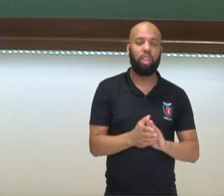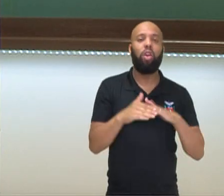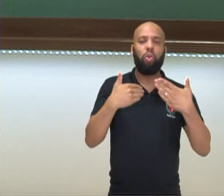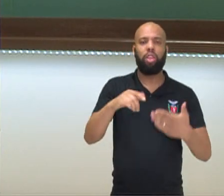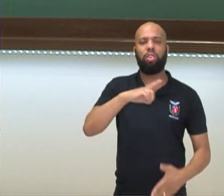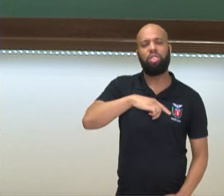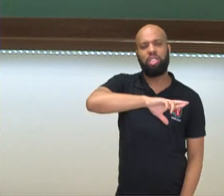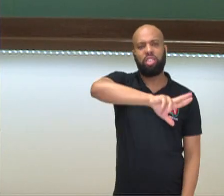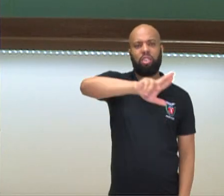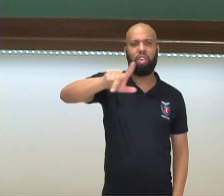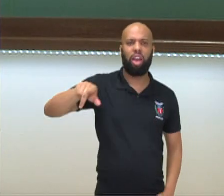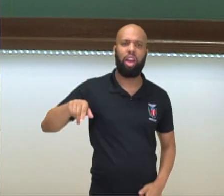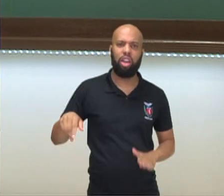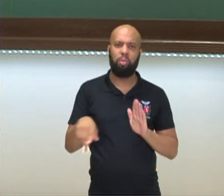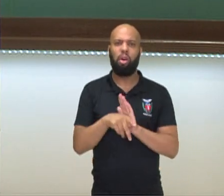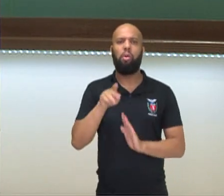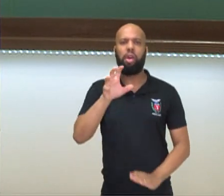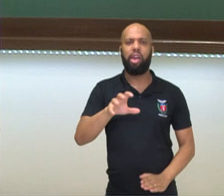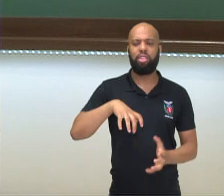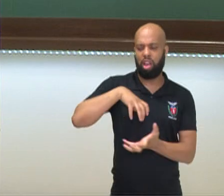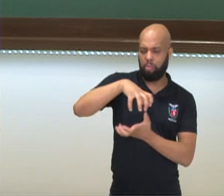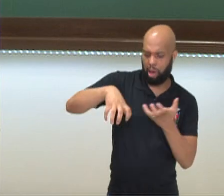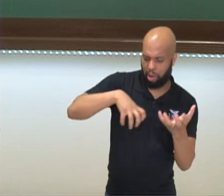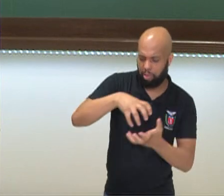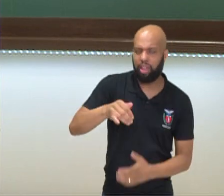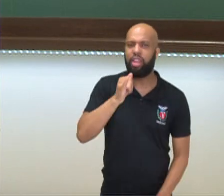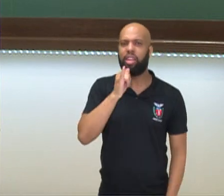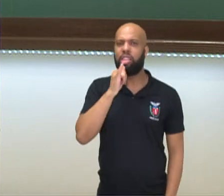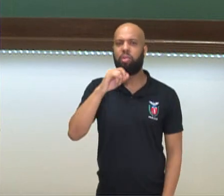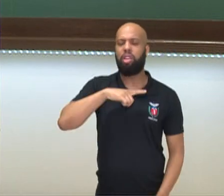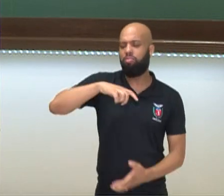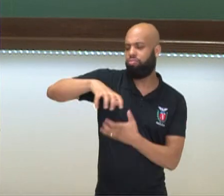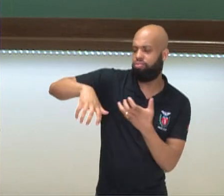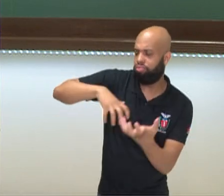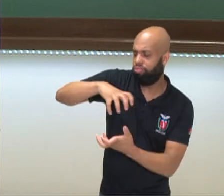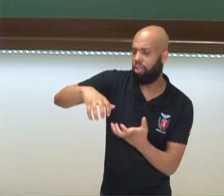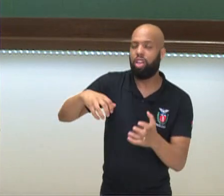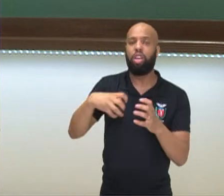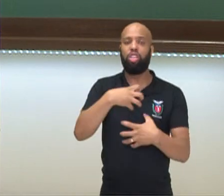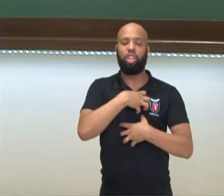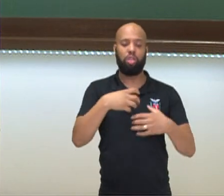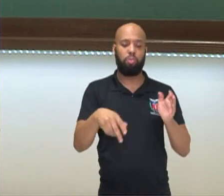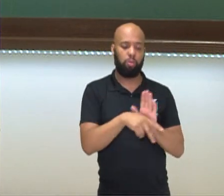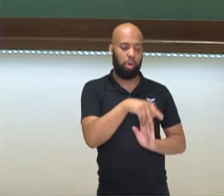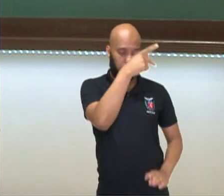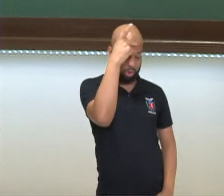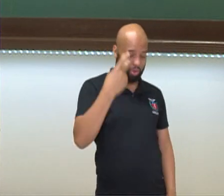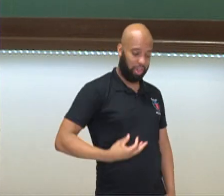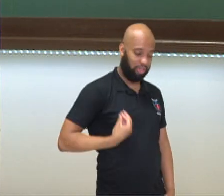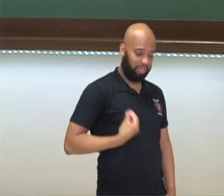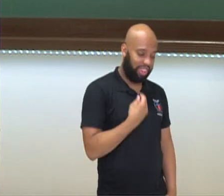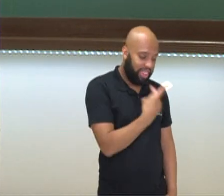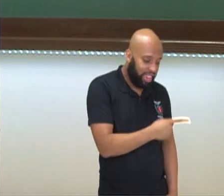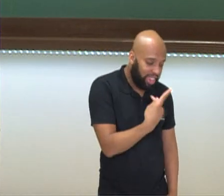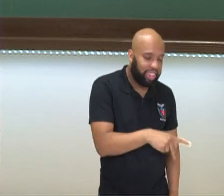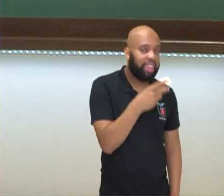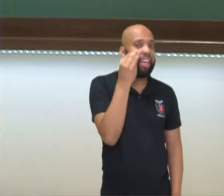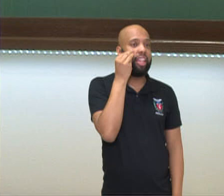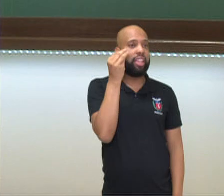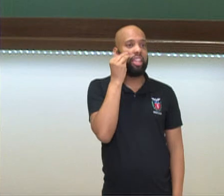dessas revoltas iniciais, como revoltas mais de ordem nativistas, elas vão tentar